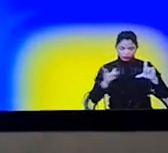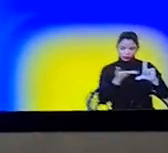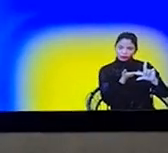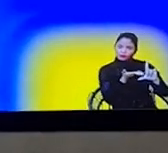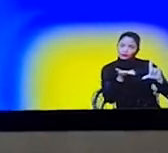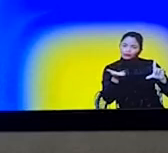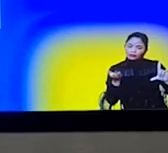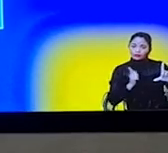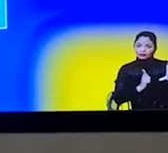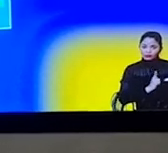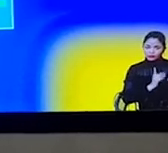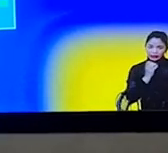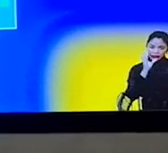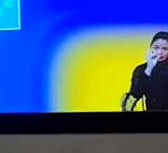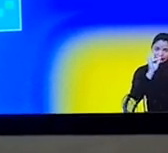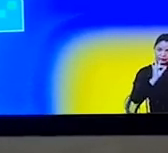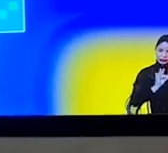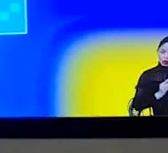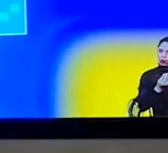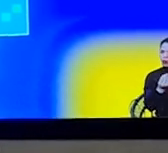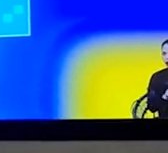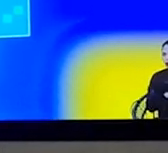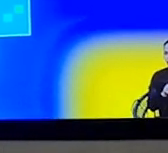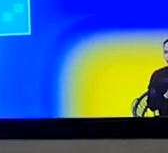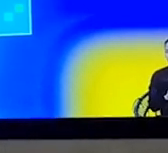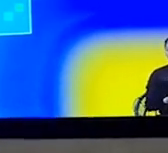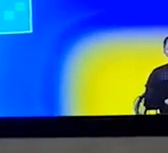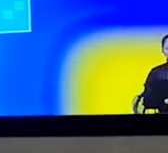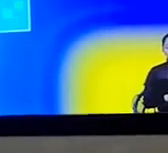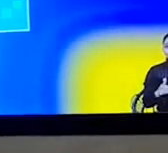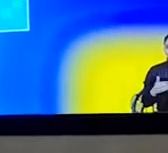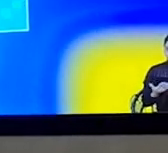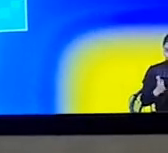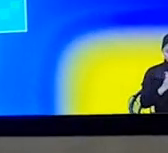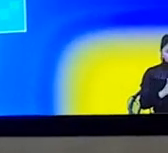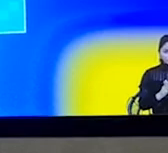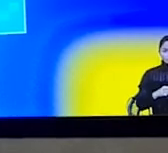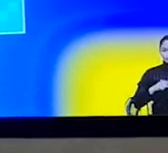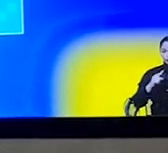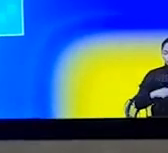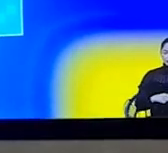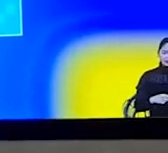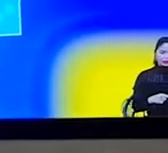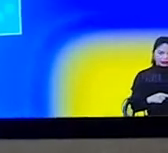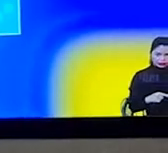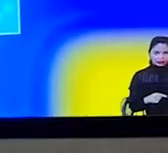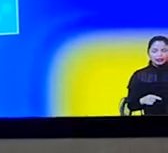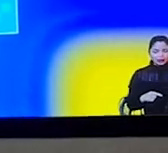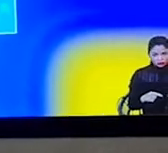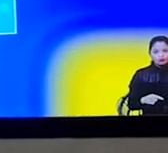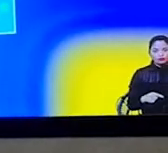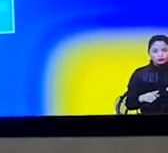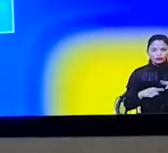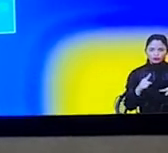alguns highlights explicando um pouco mais como é que vai funcionar essa mecânica. Primeiro, Renan, se eu tenho um produto de R$60, esse produto